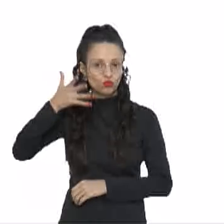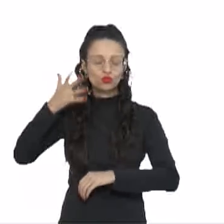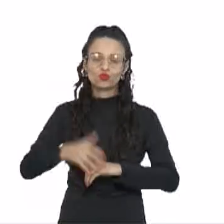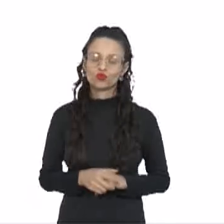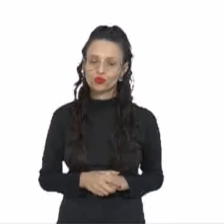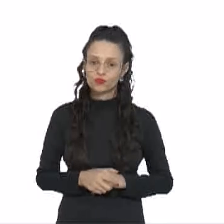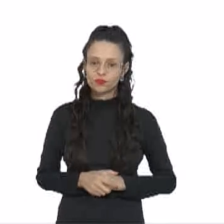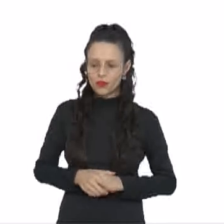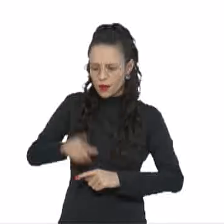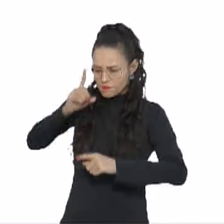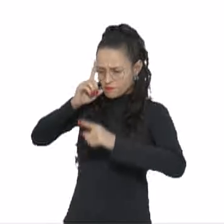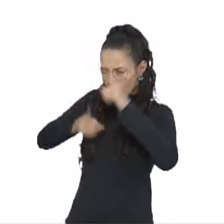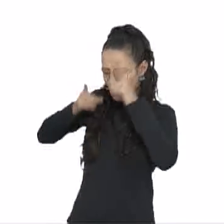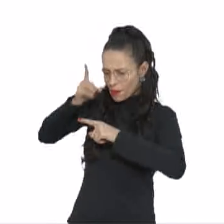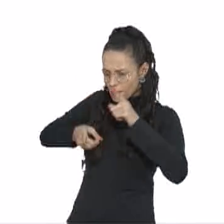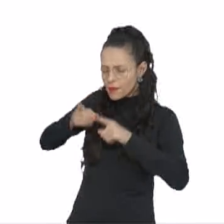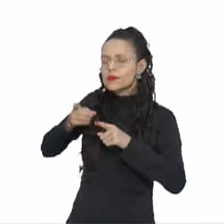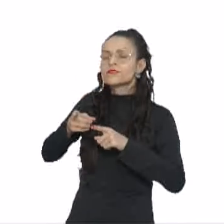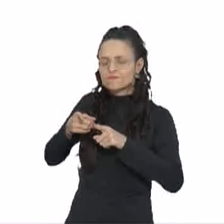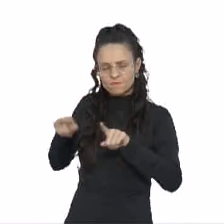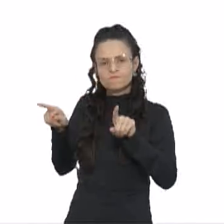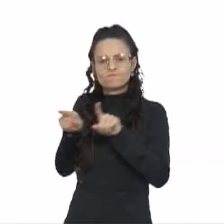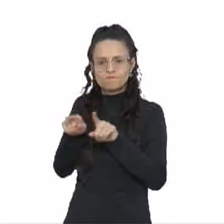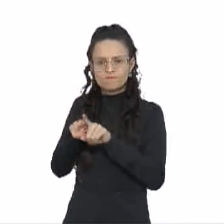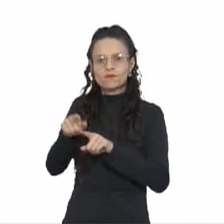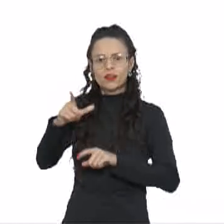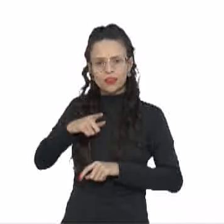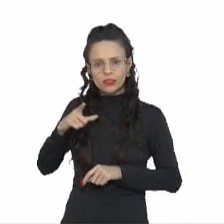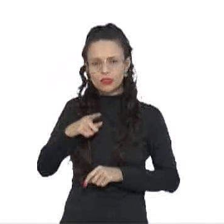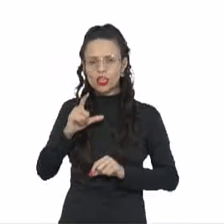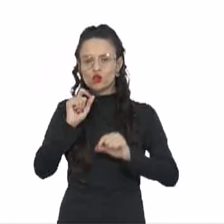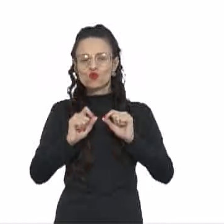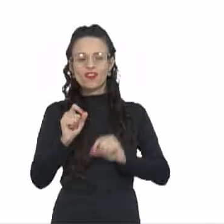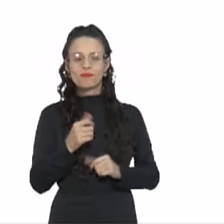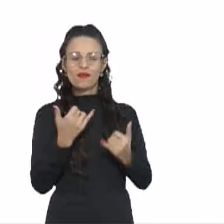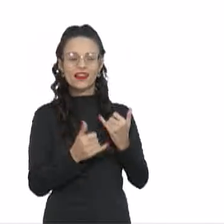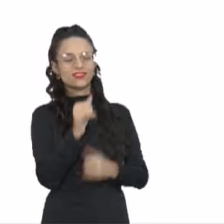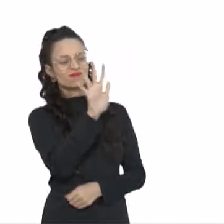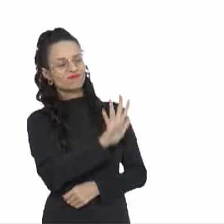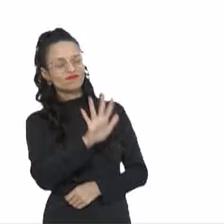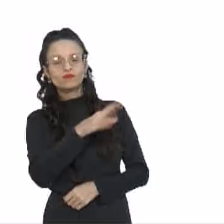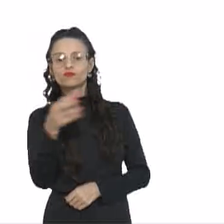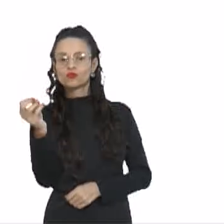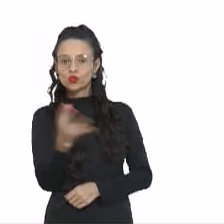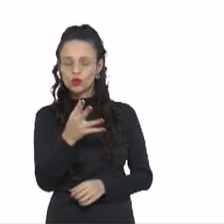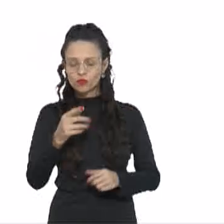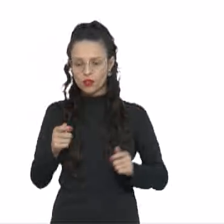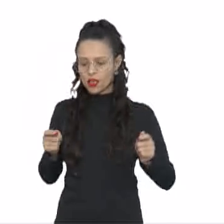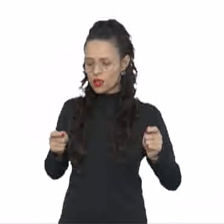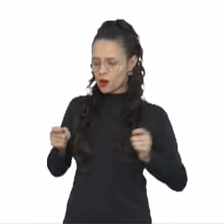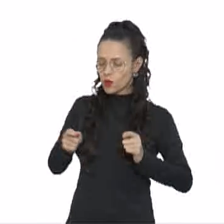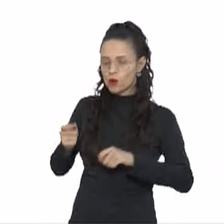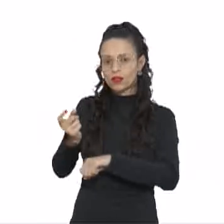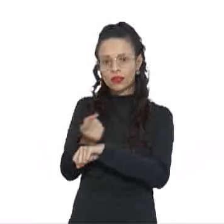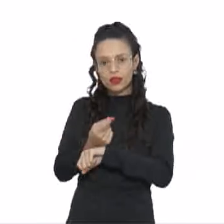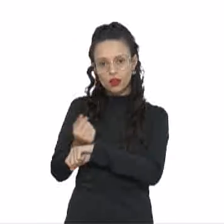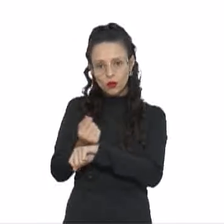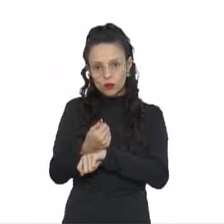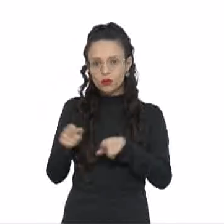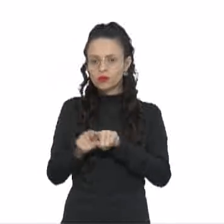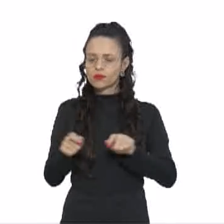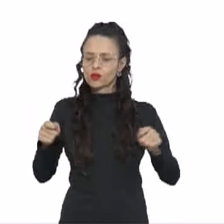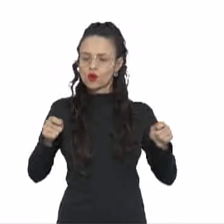O colonialismo tem também uma roupagem moderna, sob a forma de controle econômico,